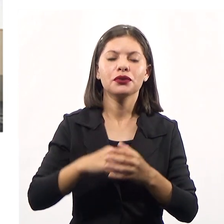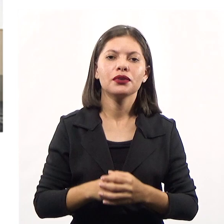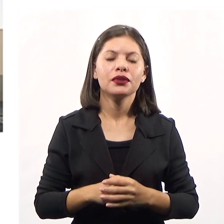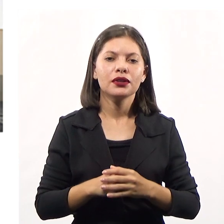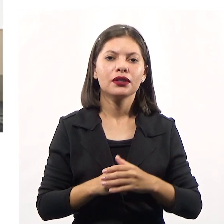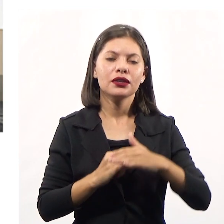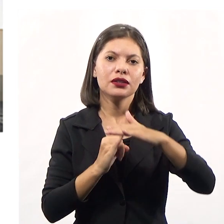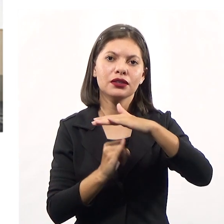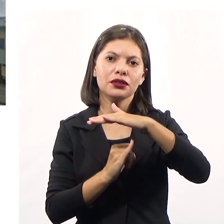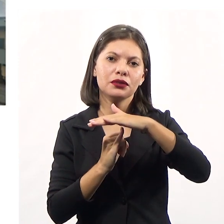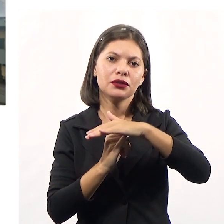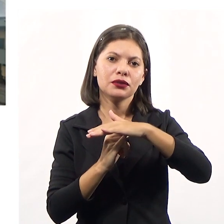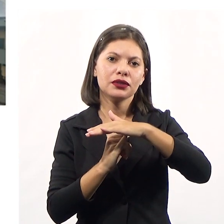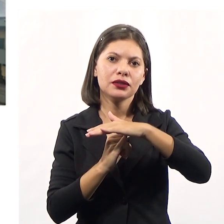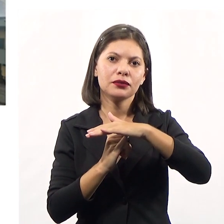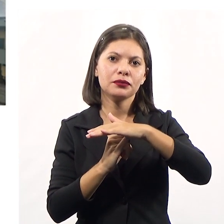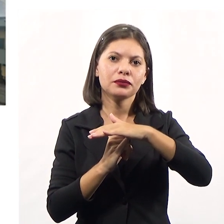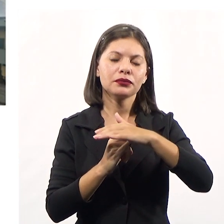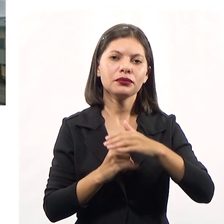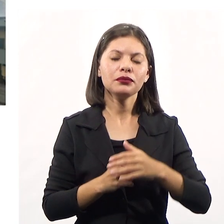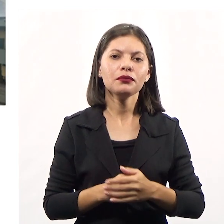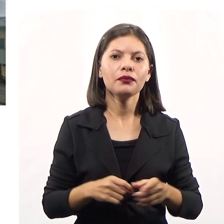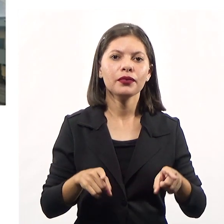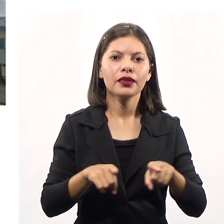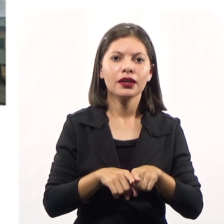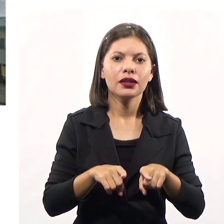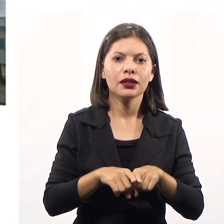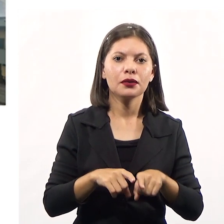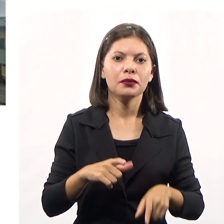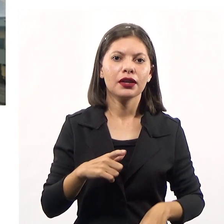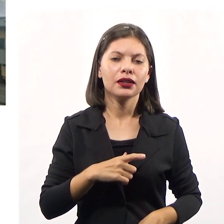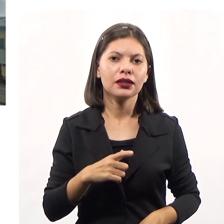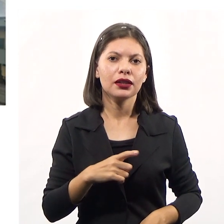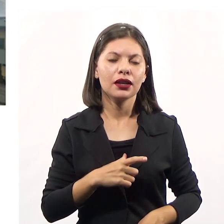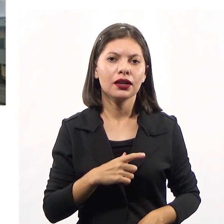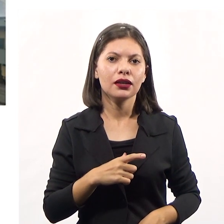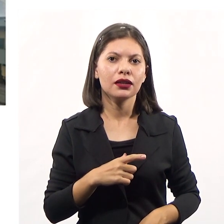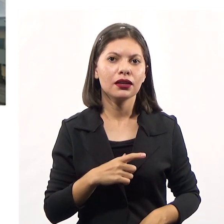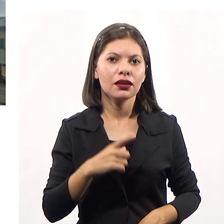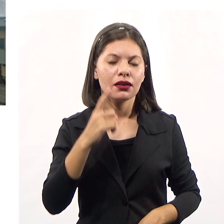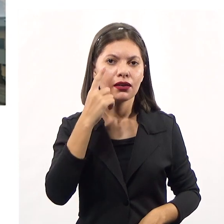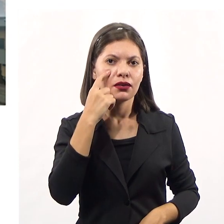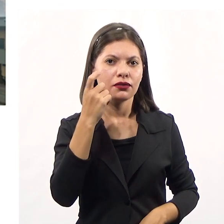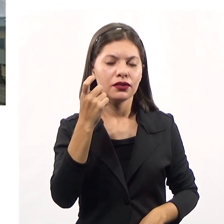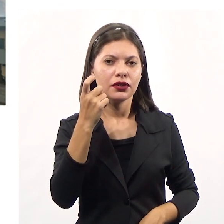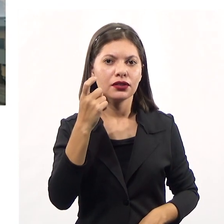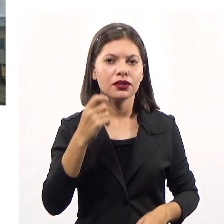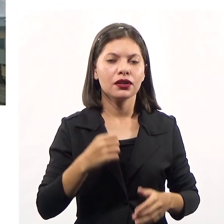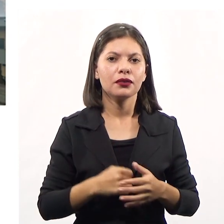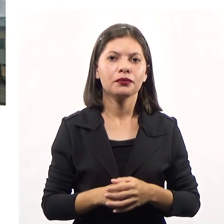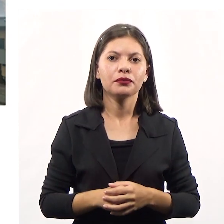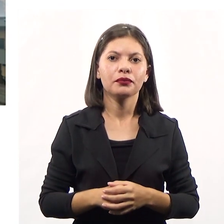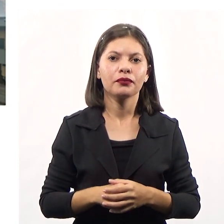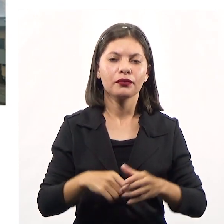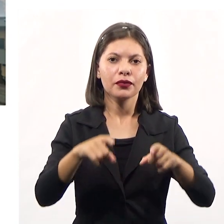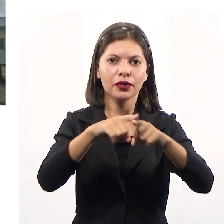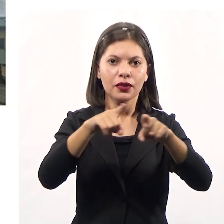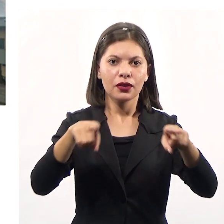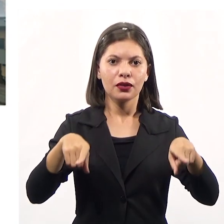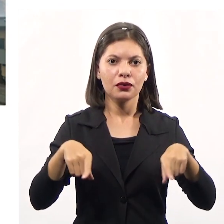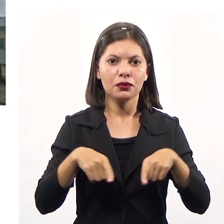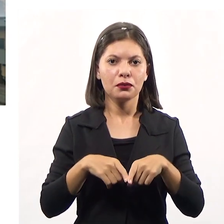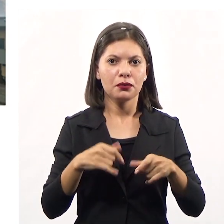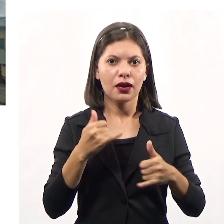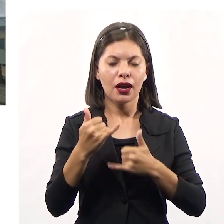dessas instituições. E aí também aqui nós temos uma vista, né, do pátio